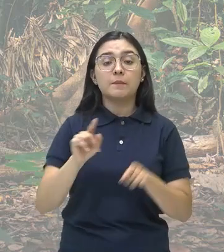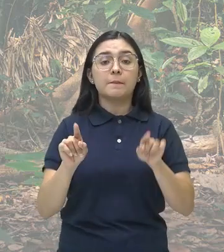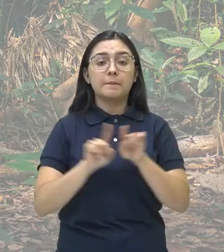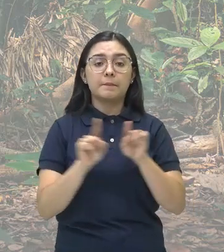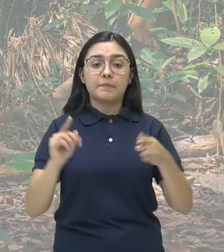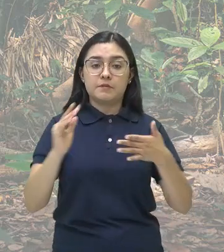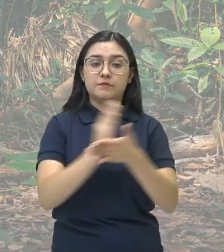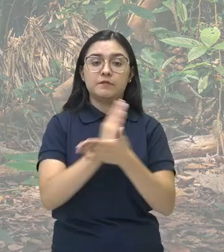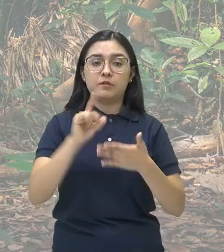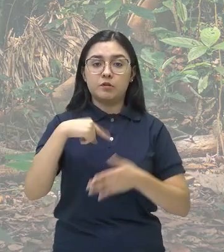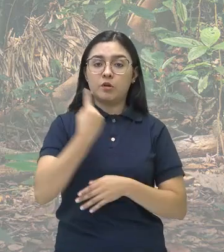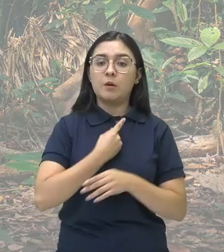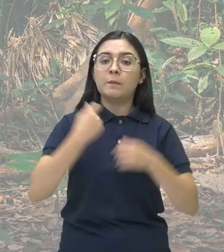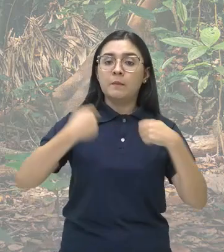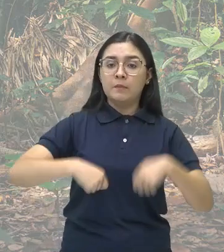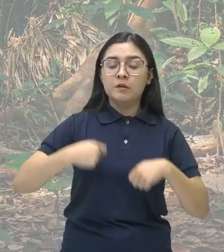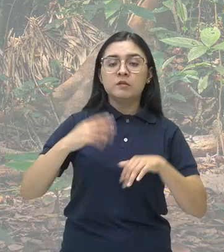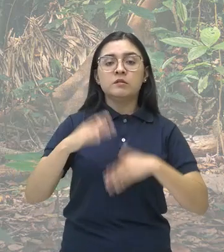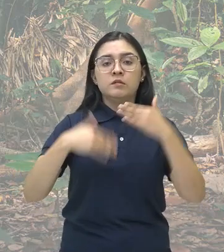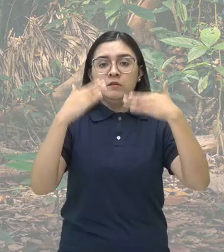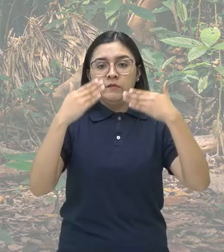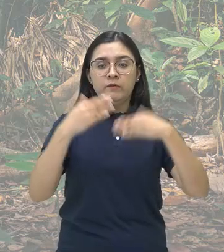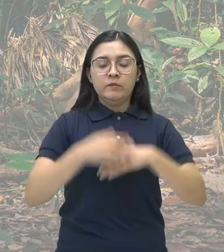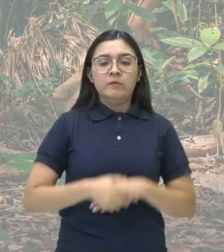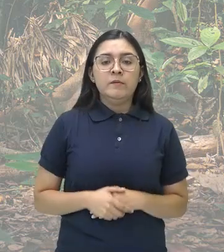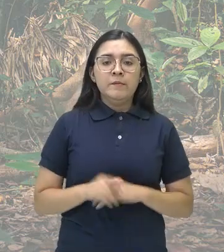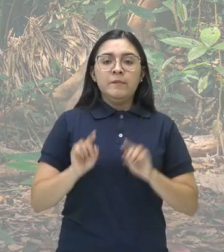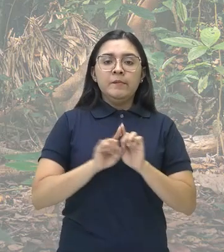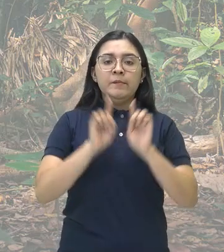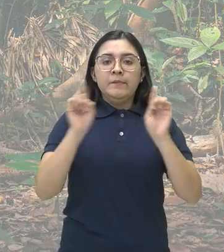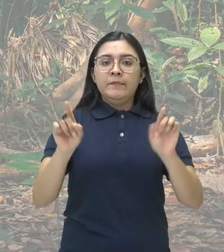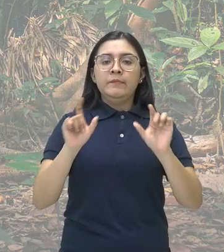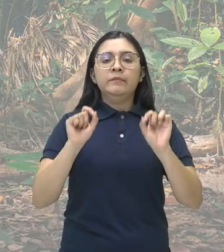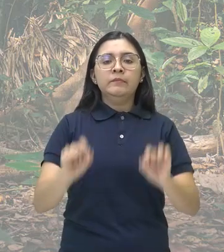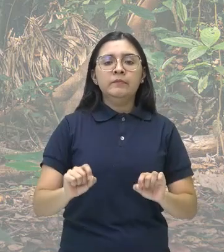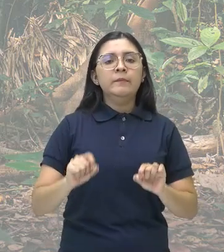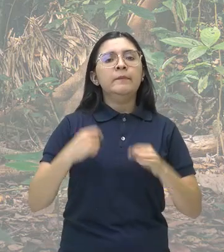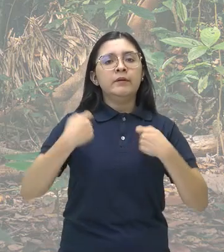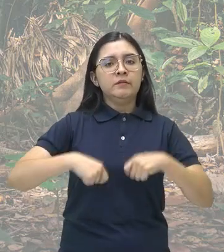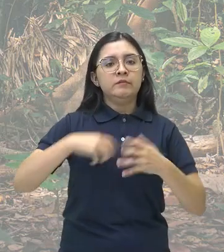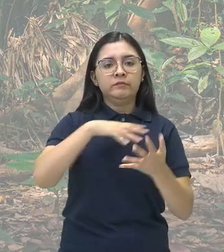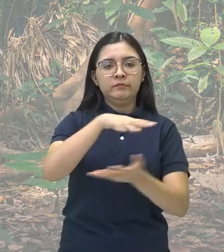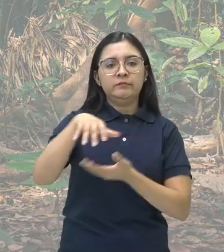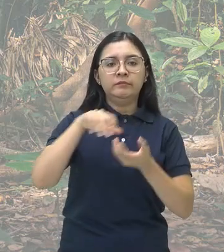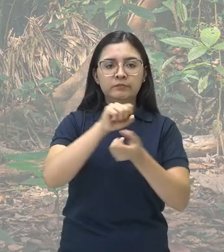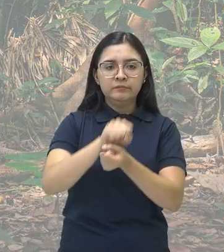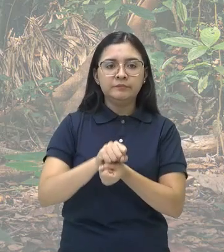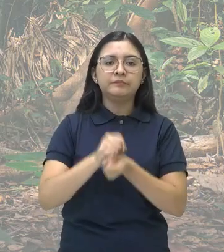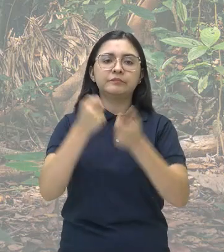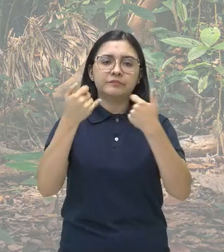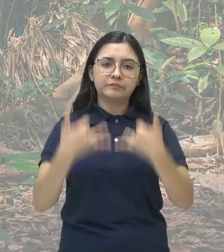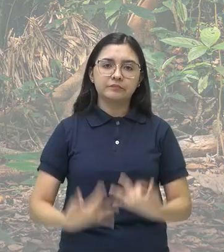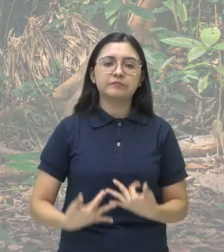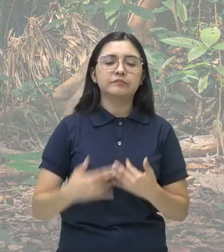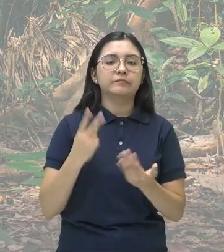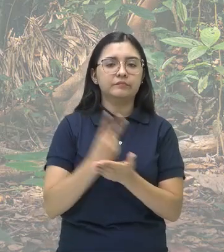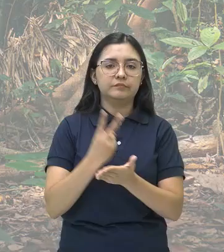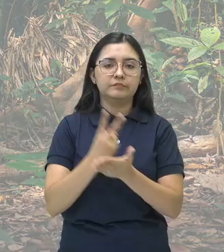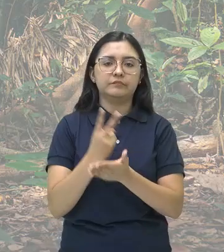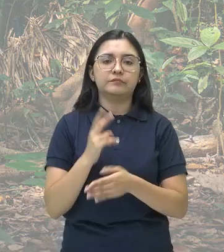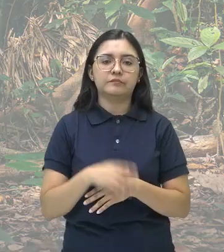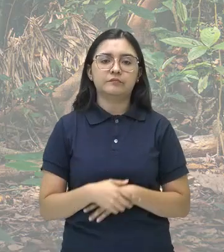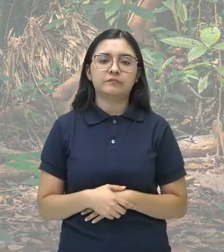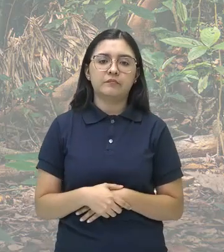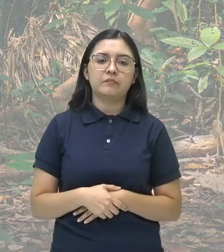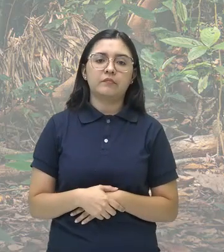precisa, né, desse desenvolvimento, mas de uma maneira sustentável, como eu tenho falado desde o início da aula,